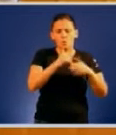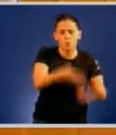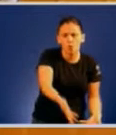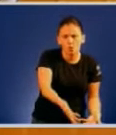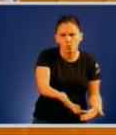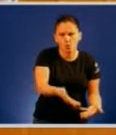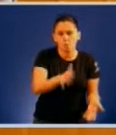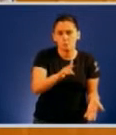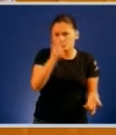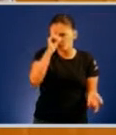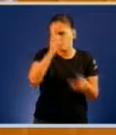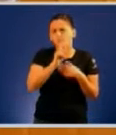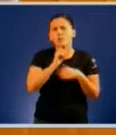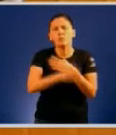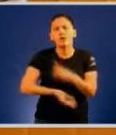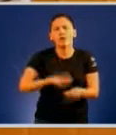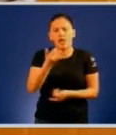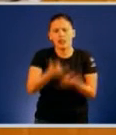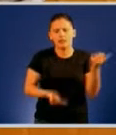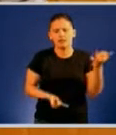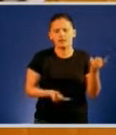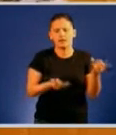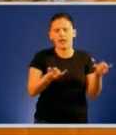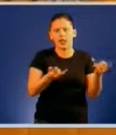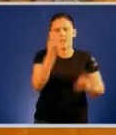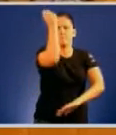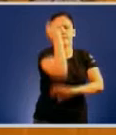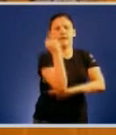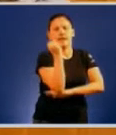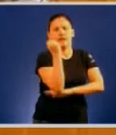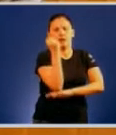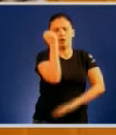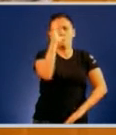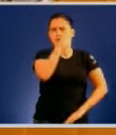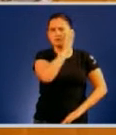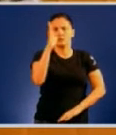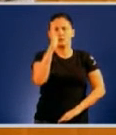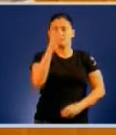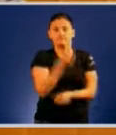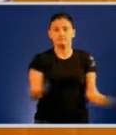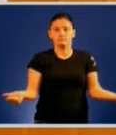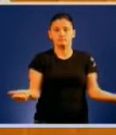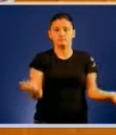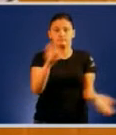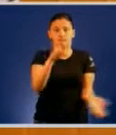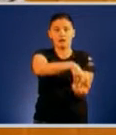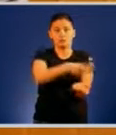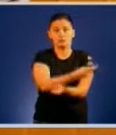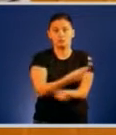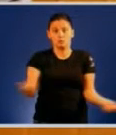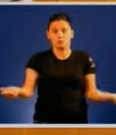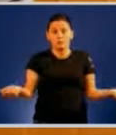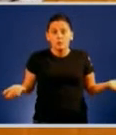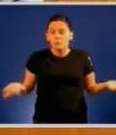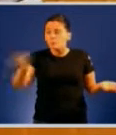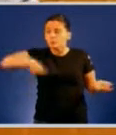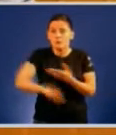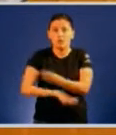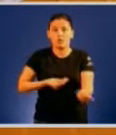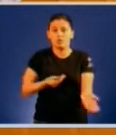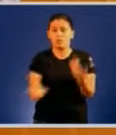desmontado peza a peza, non sabe moi ben como, pero chantouse un piar en riba. Adeus, Castro. Adeus, montes. E